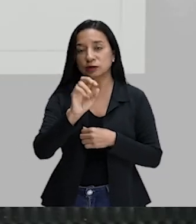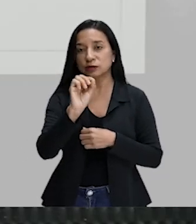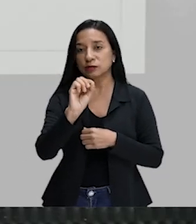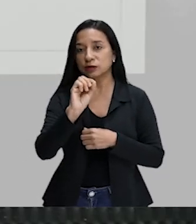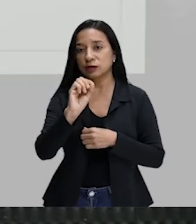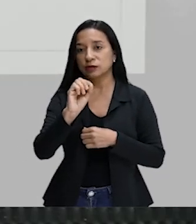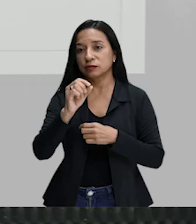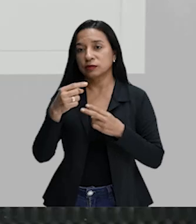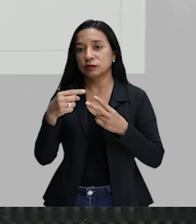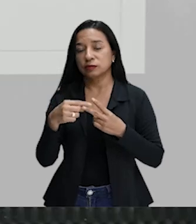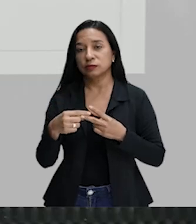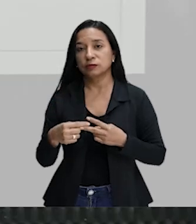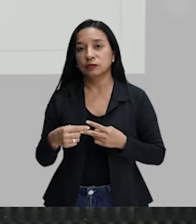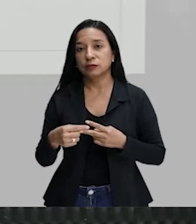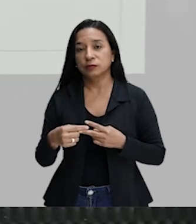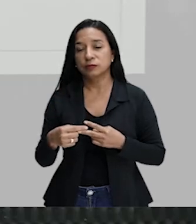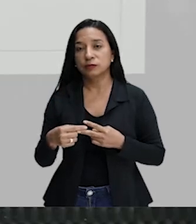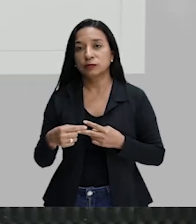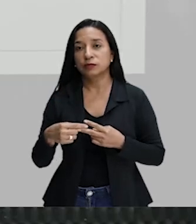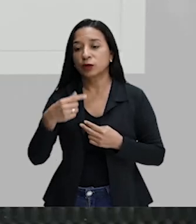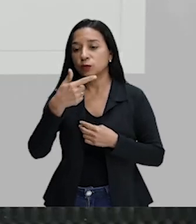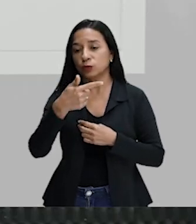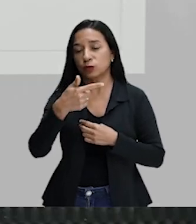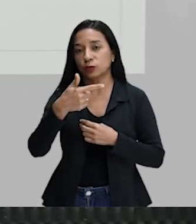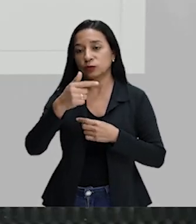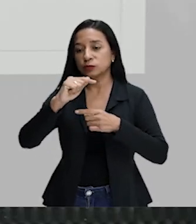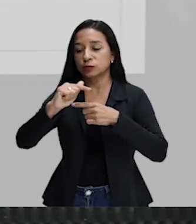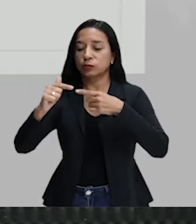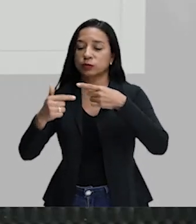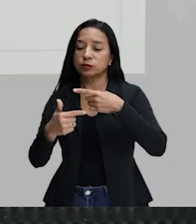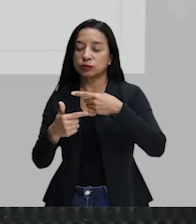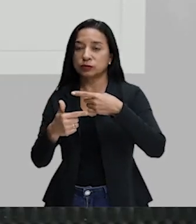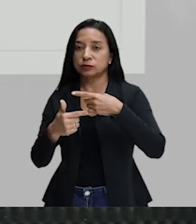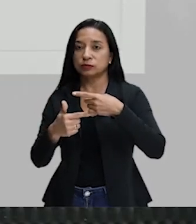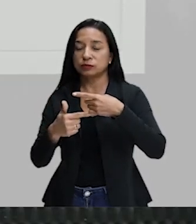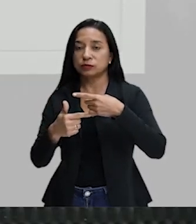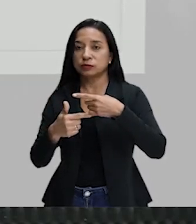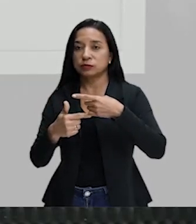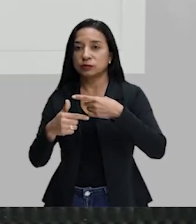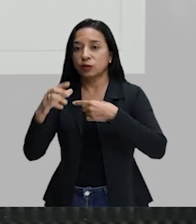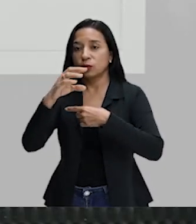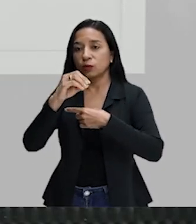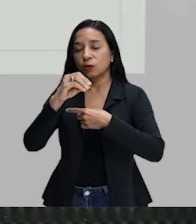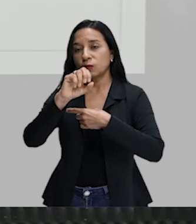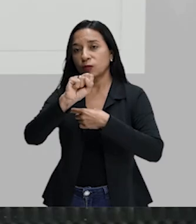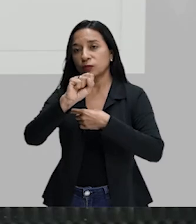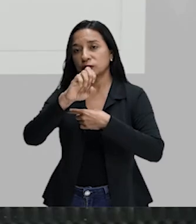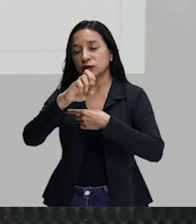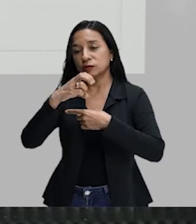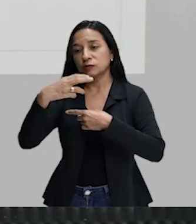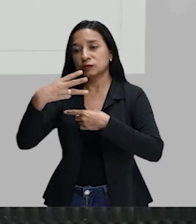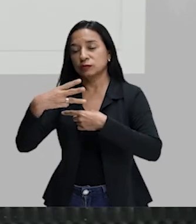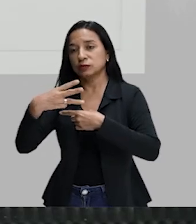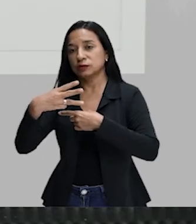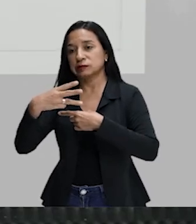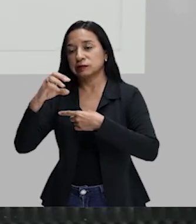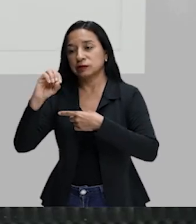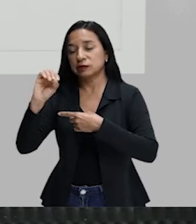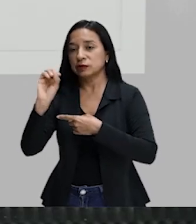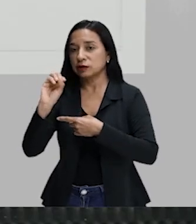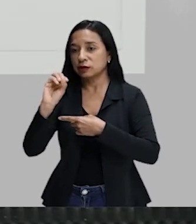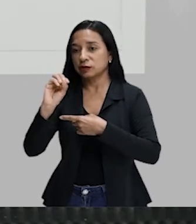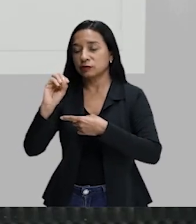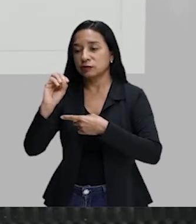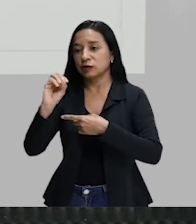de 2 sobre 2. Certo? O cosseno de 30 graus é raiz de